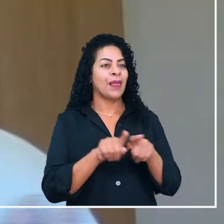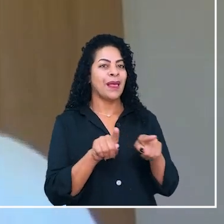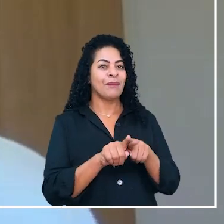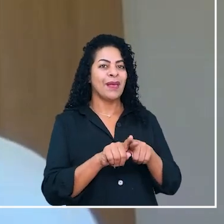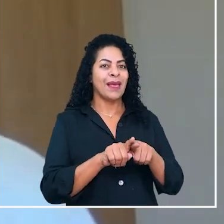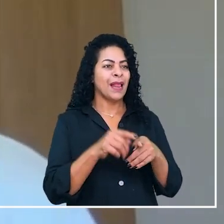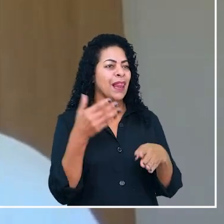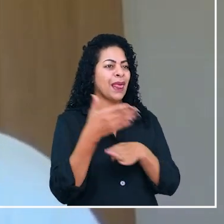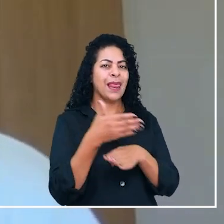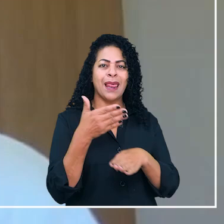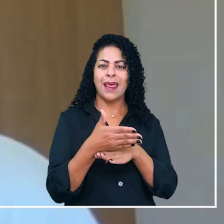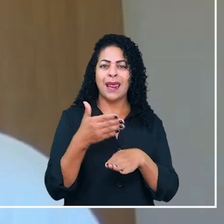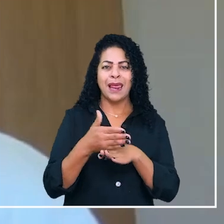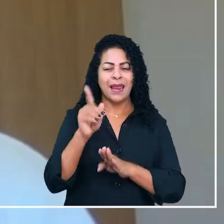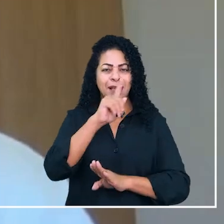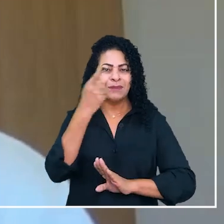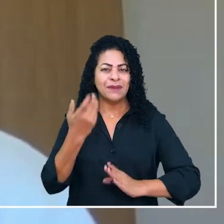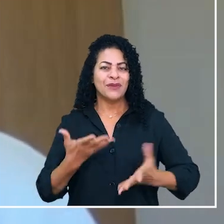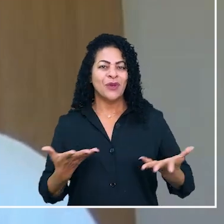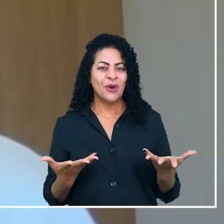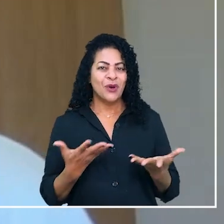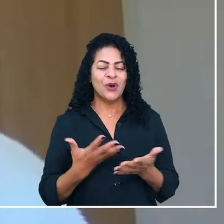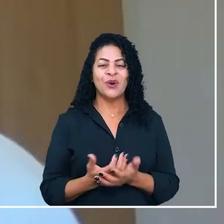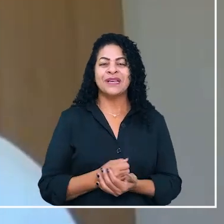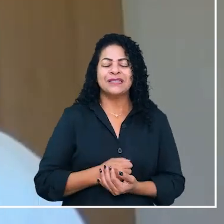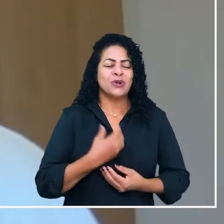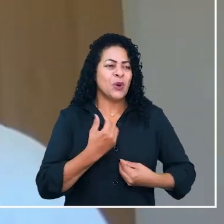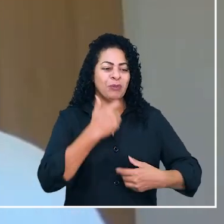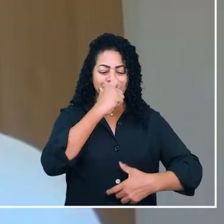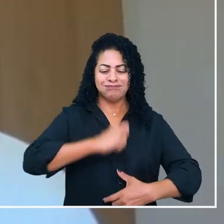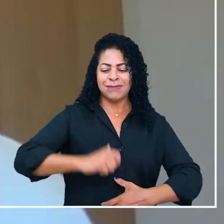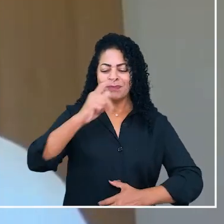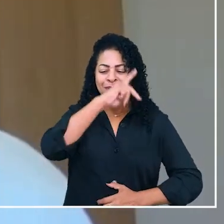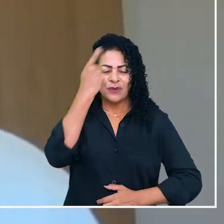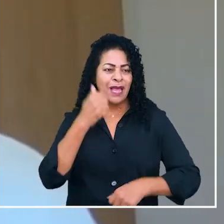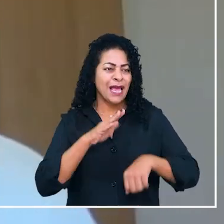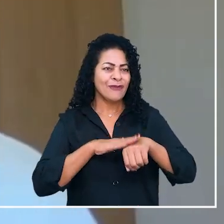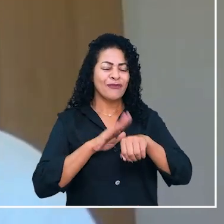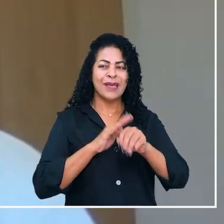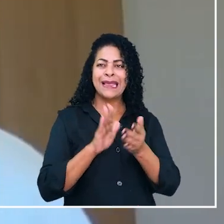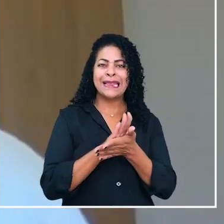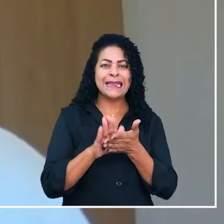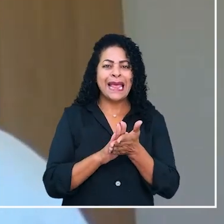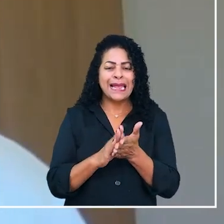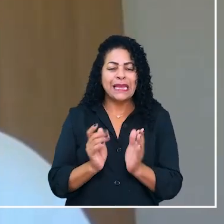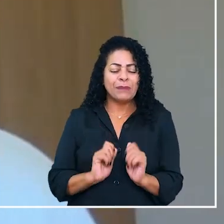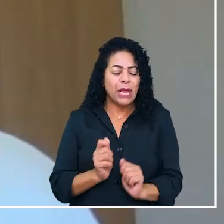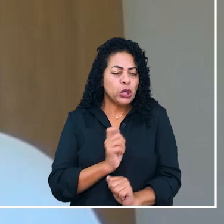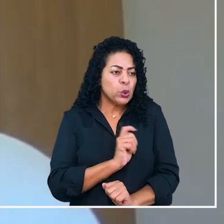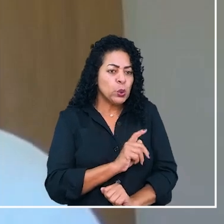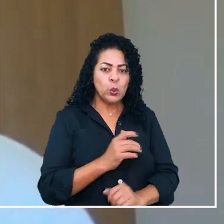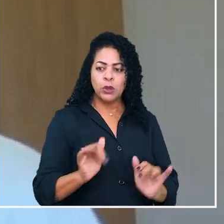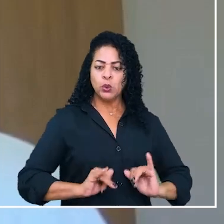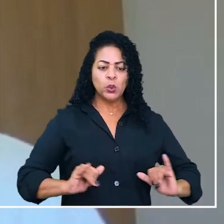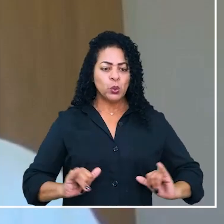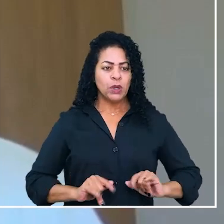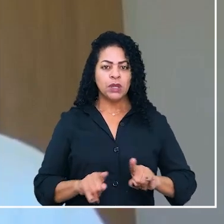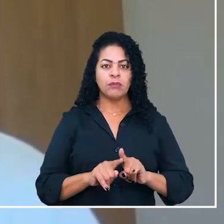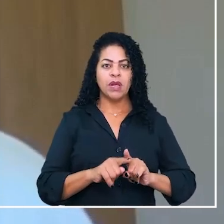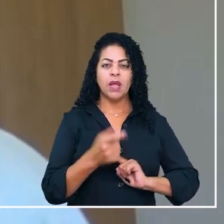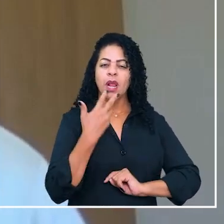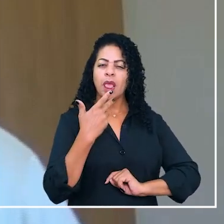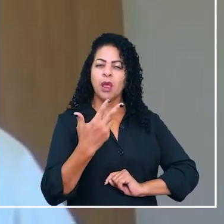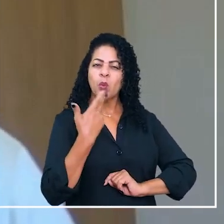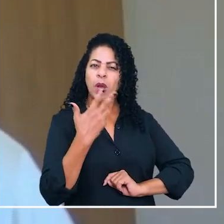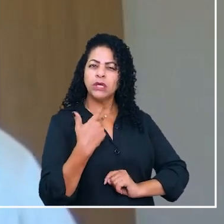fatos alheios ao objeto da apuração dos autos, com que roupa que ela estava e o que ela fez para sofrer aquilo, e a utilização de